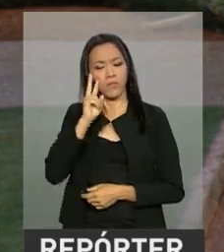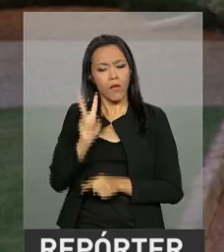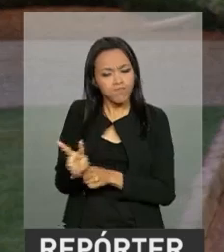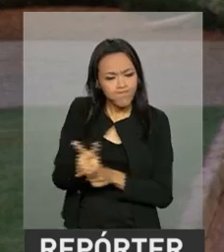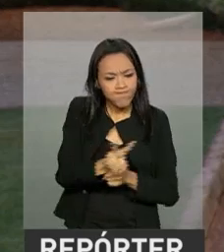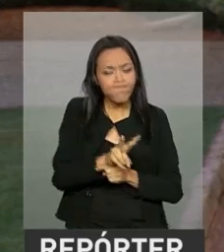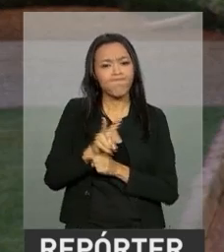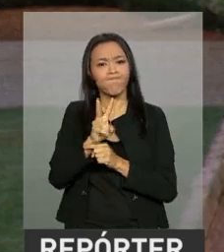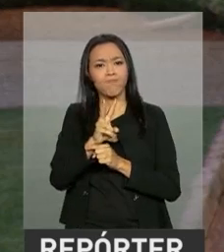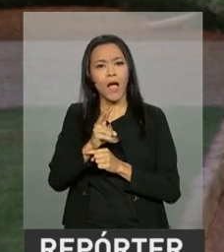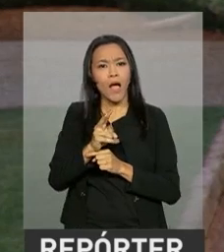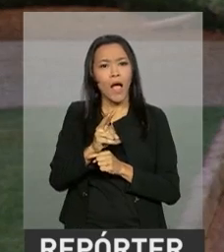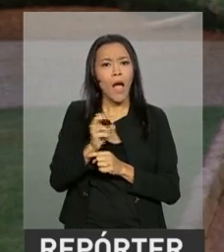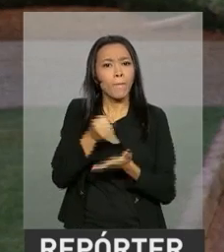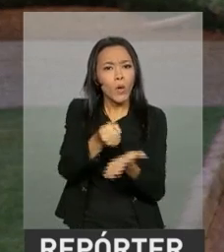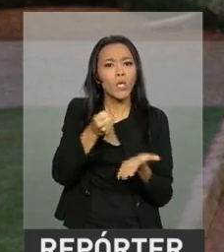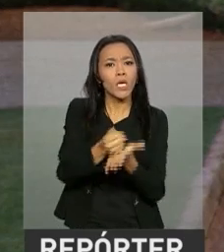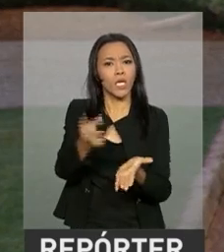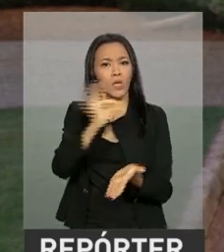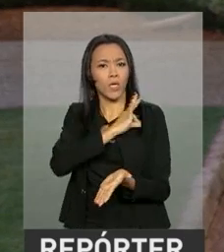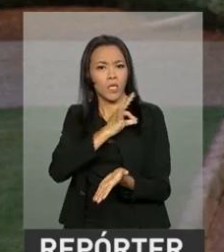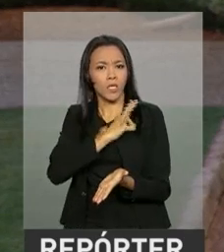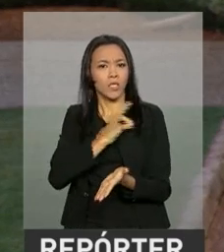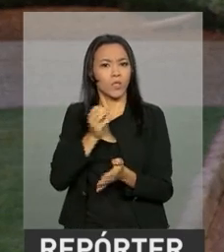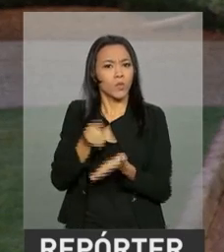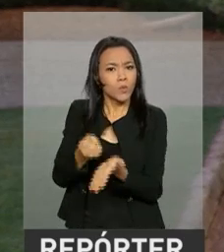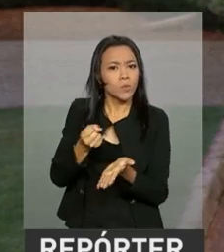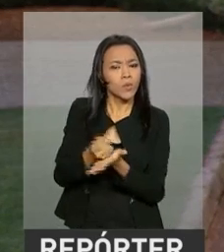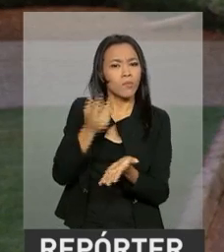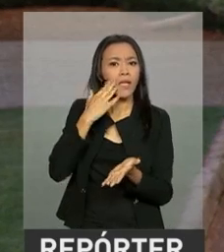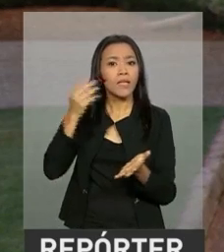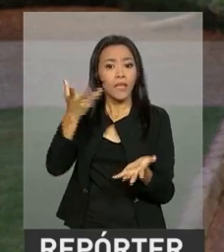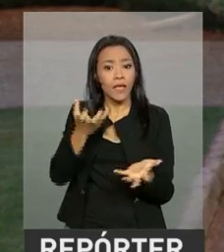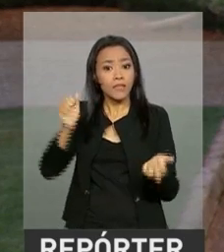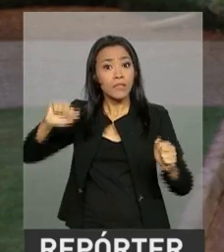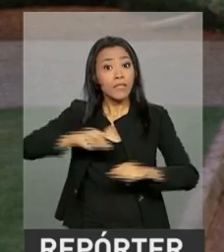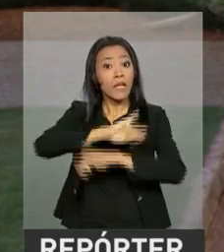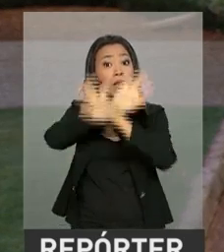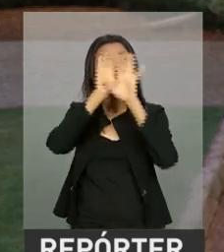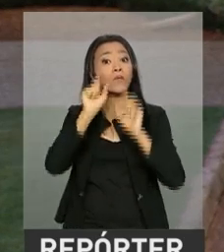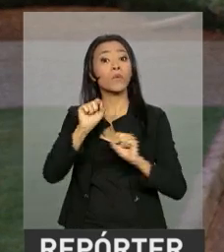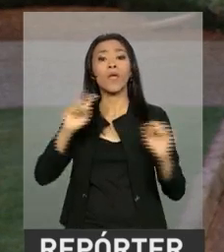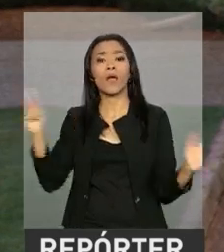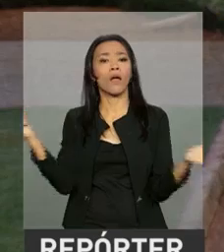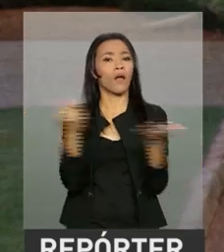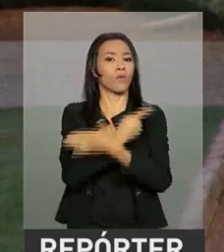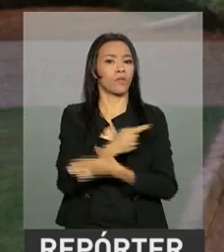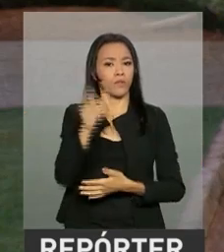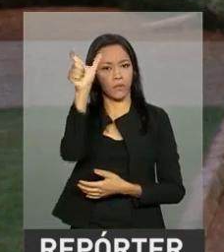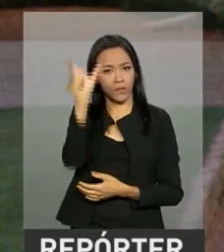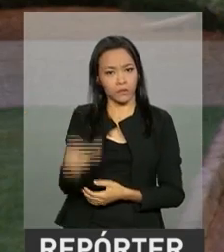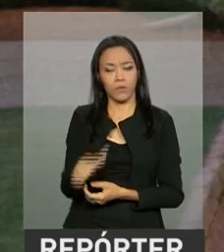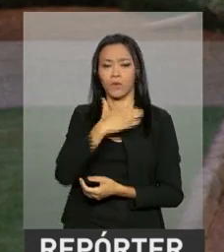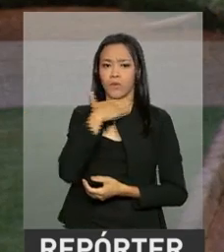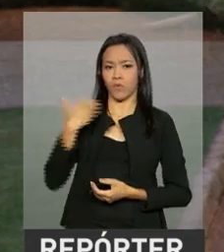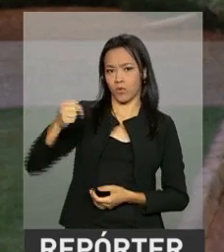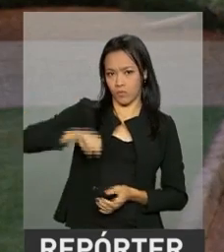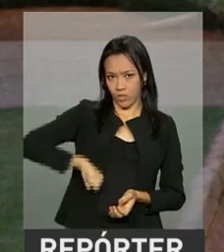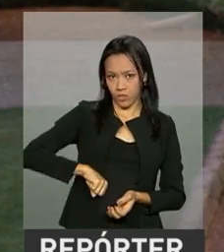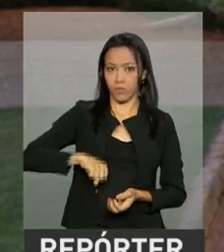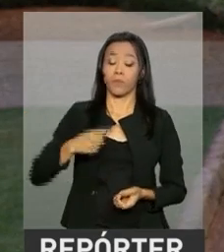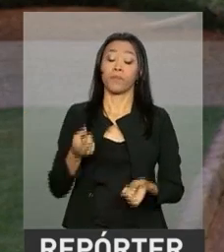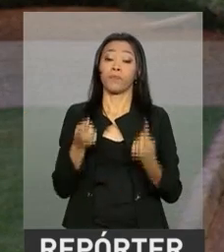para investigar o caso e esclarecer as circunstâncias da morte do embaixador. O Ministério das